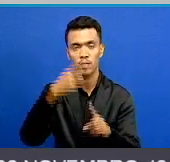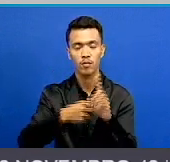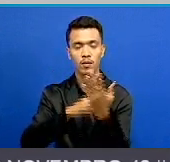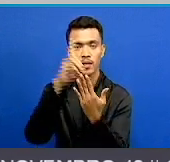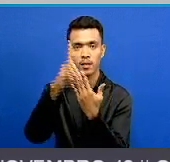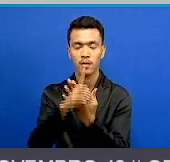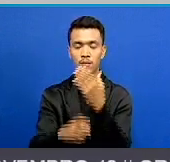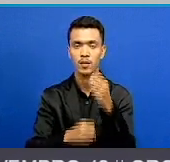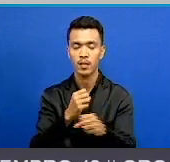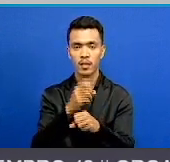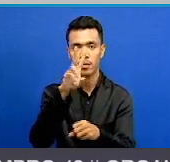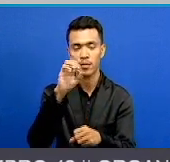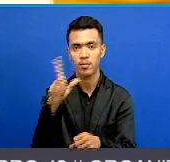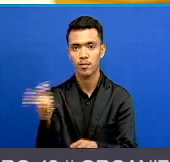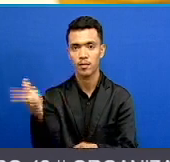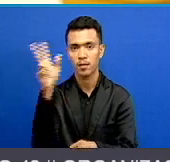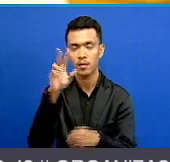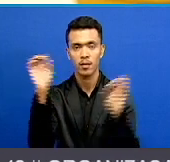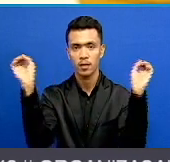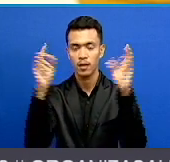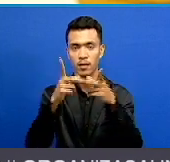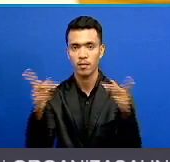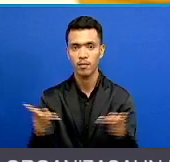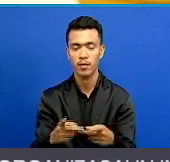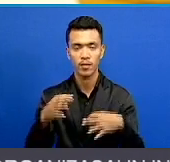dezembro Riungur Manulu Resintolo. Seila e Hafatin rote